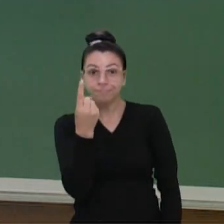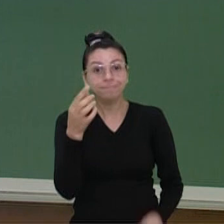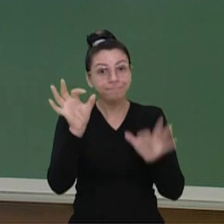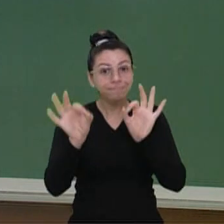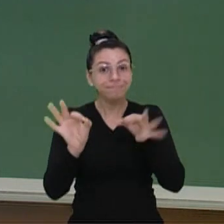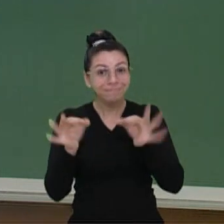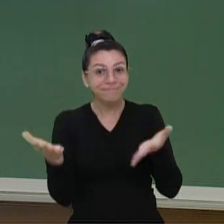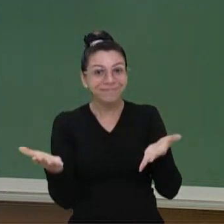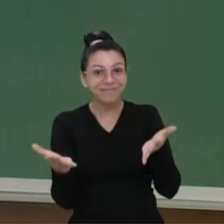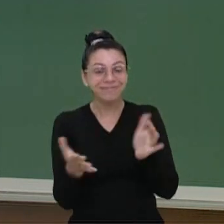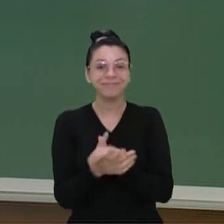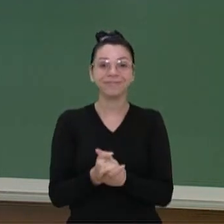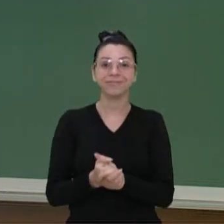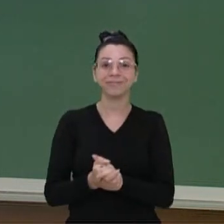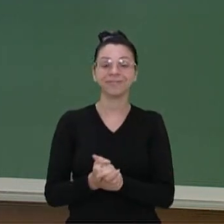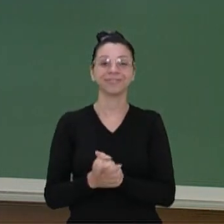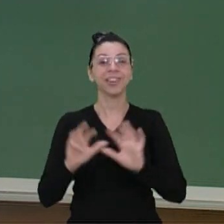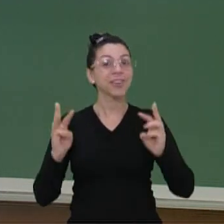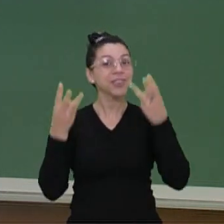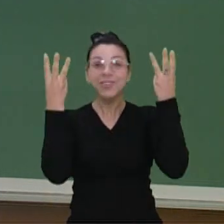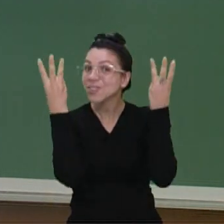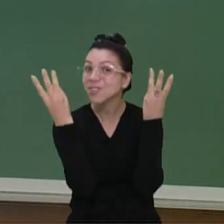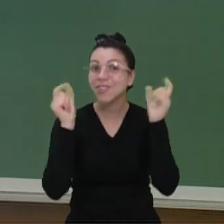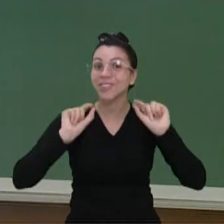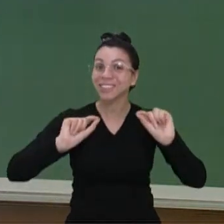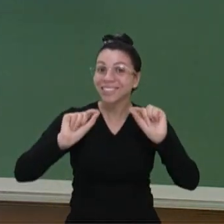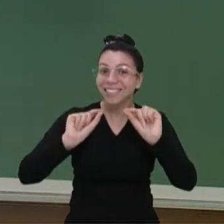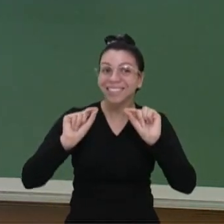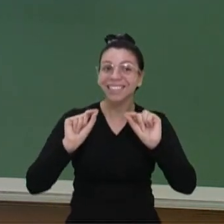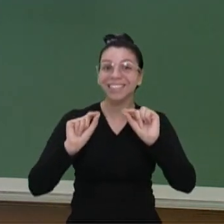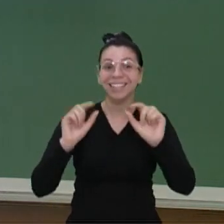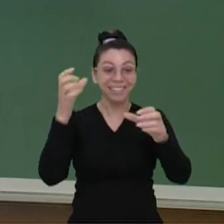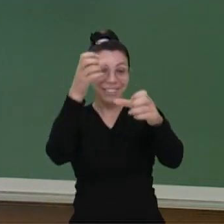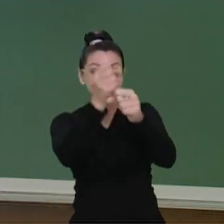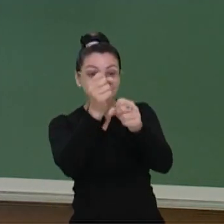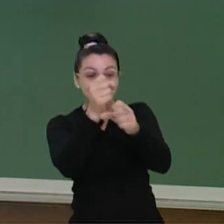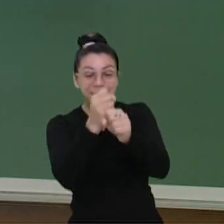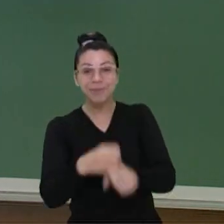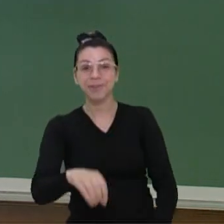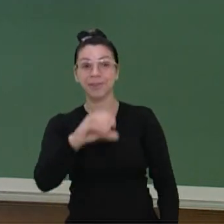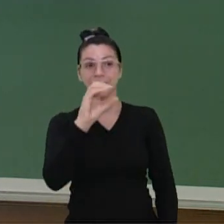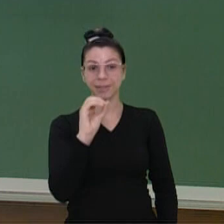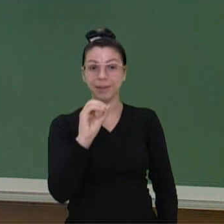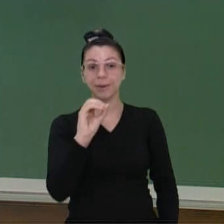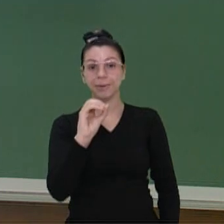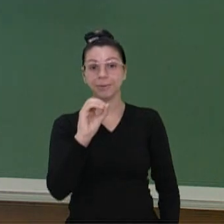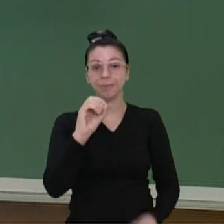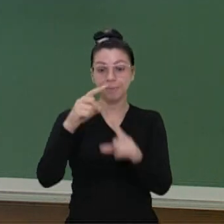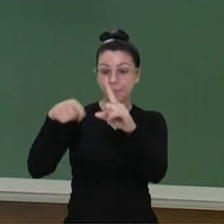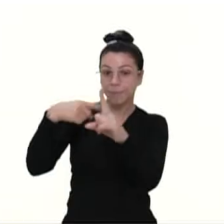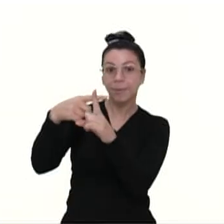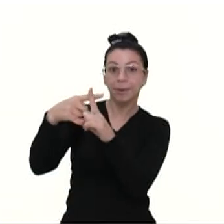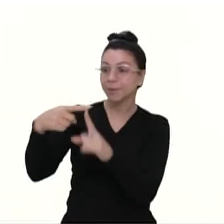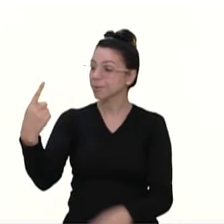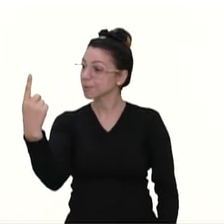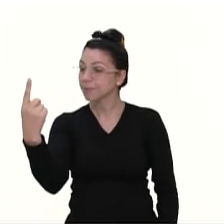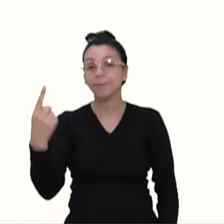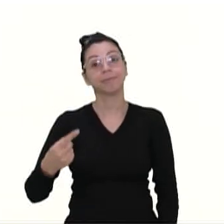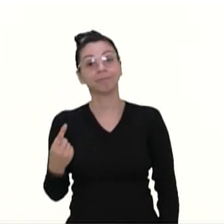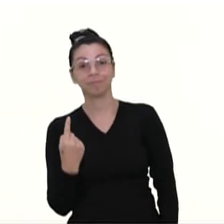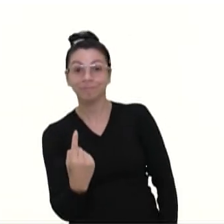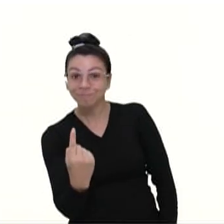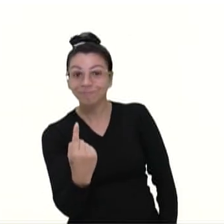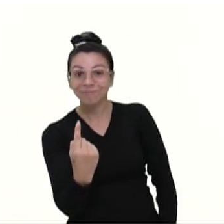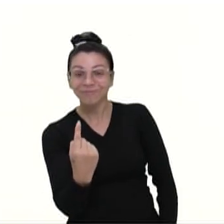Olha. Fechou. Show de bola, gente. Fazendo essa soma, 0 com 1 é 1. Resultado final,